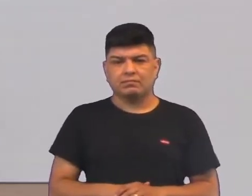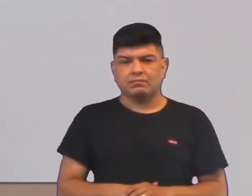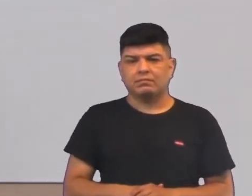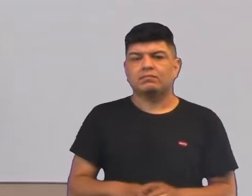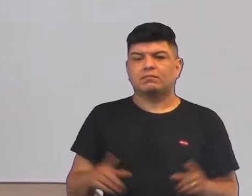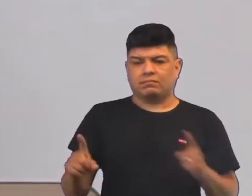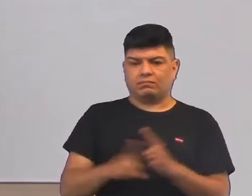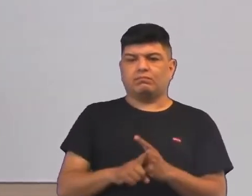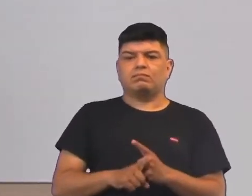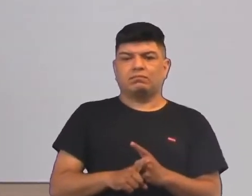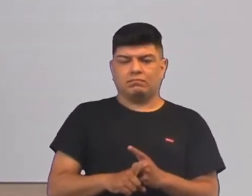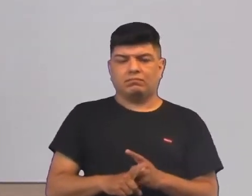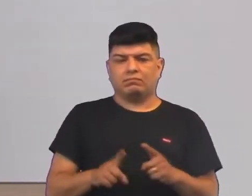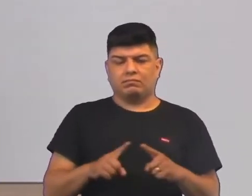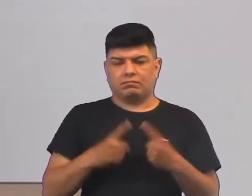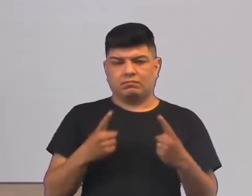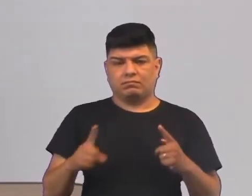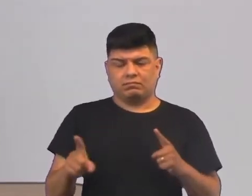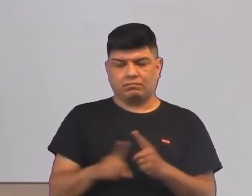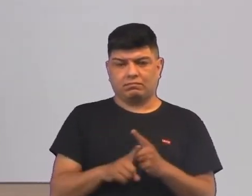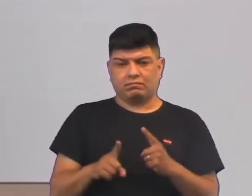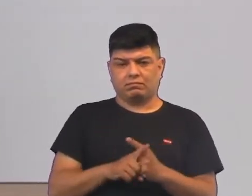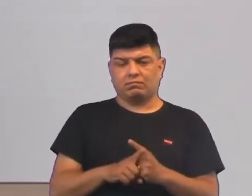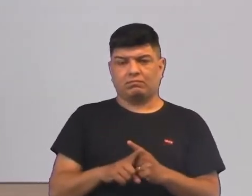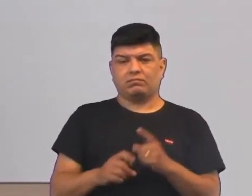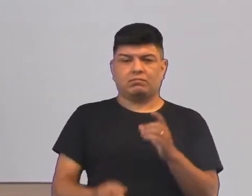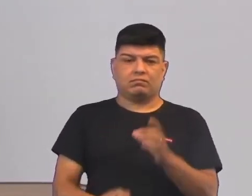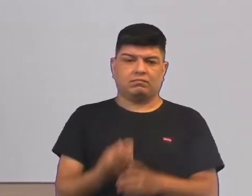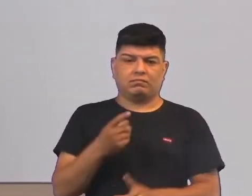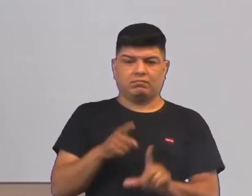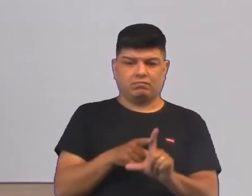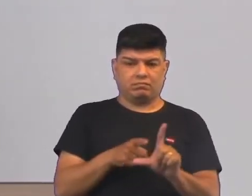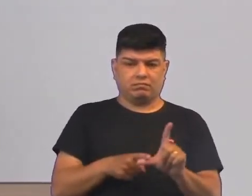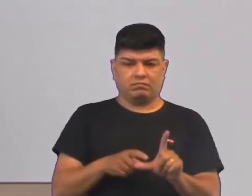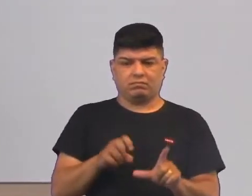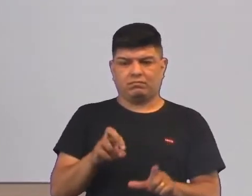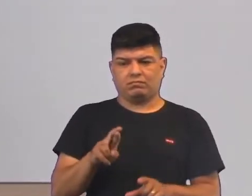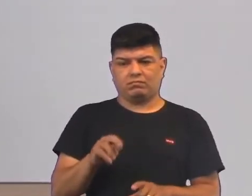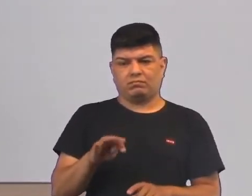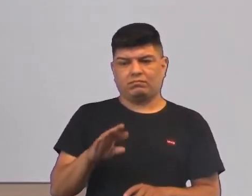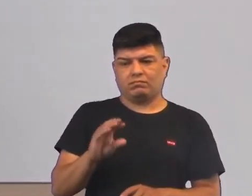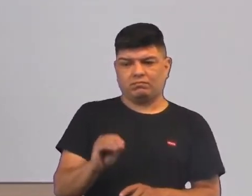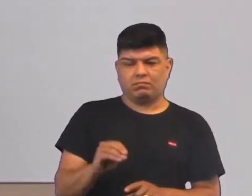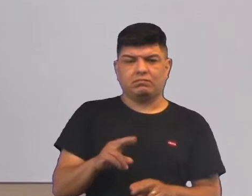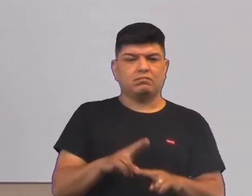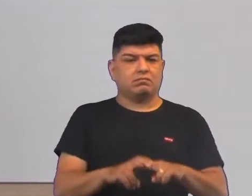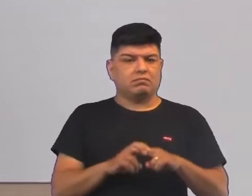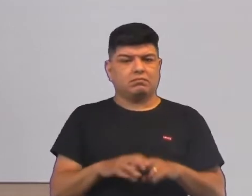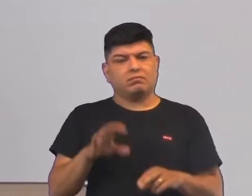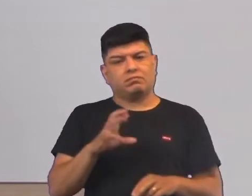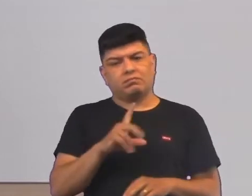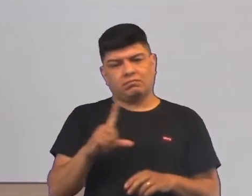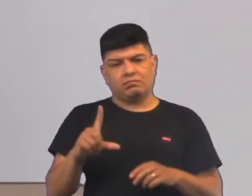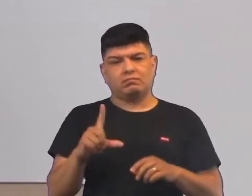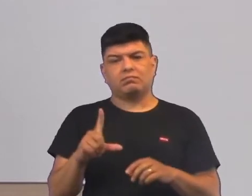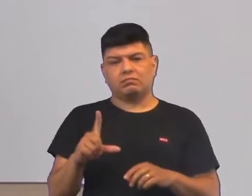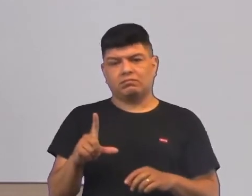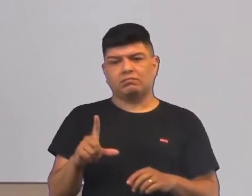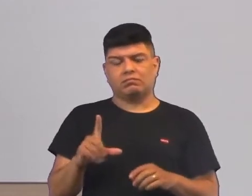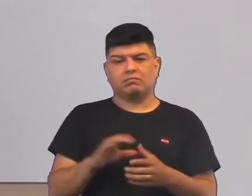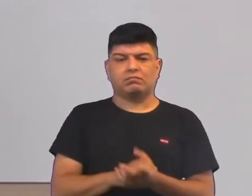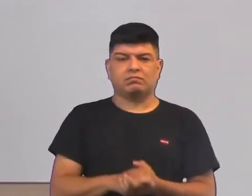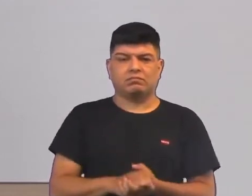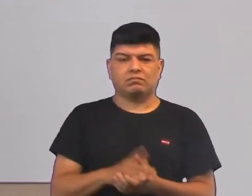se cruzam? Se cruzam. Só que quando elas se cruzam, elas formam esse ângulo reto, tá? Por isso que eu classifico ela como